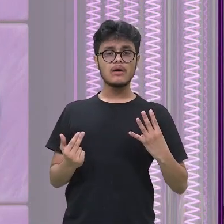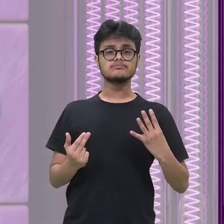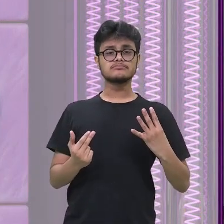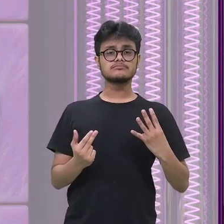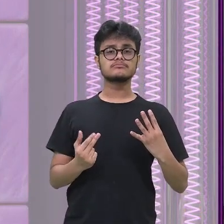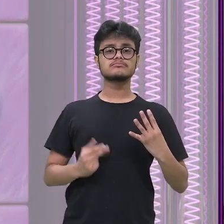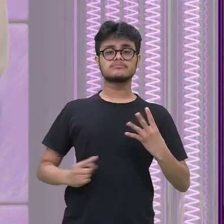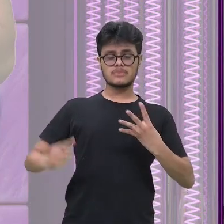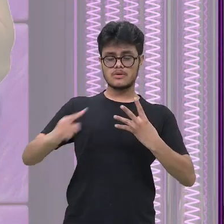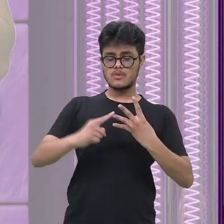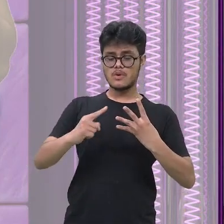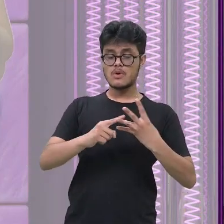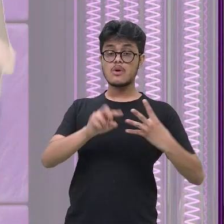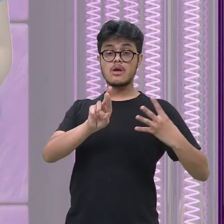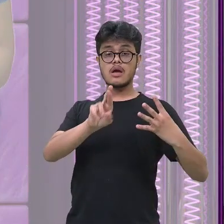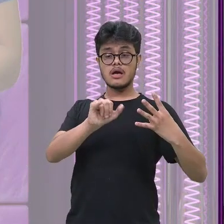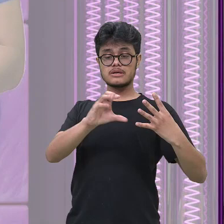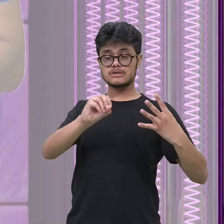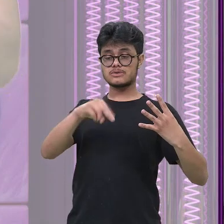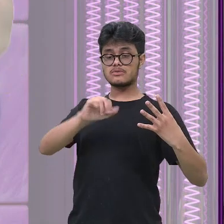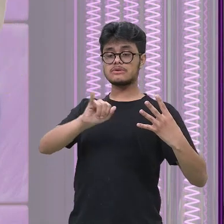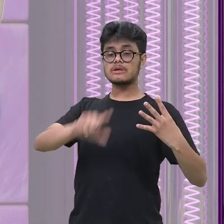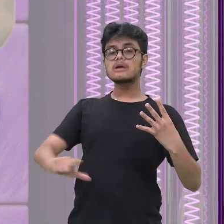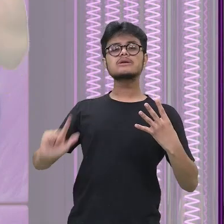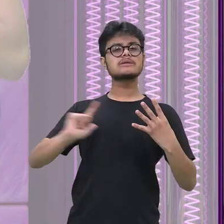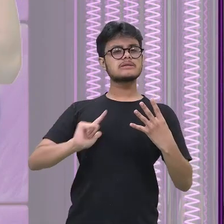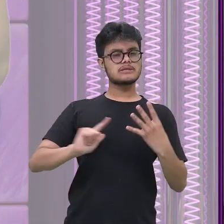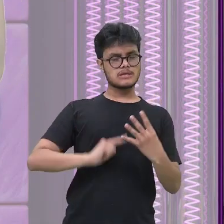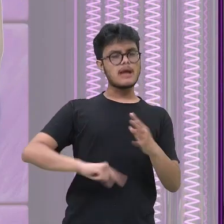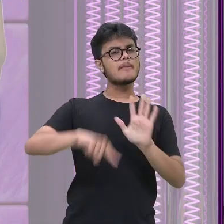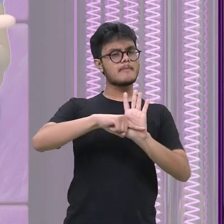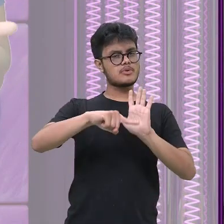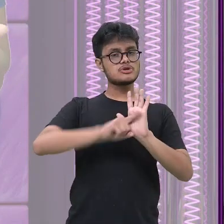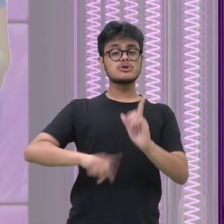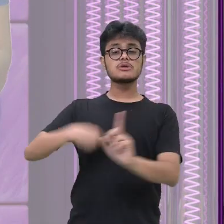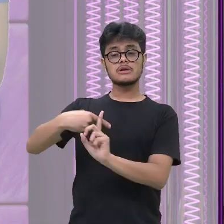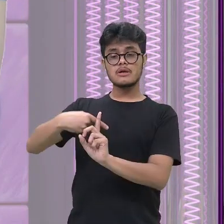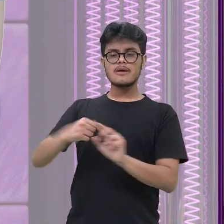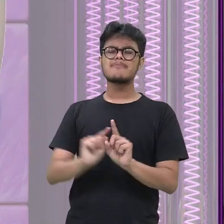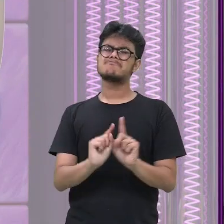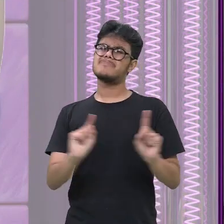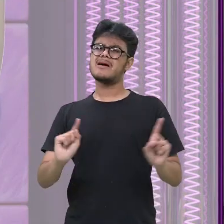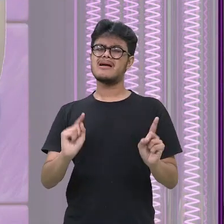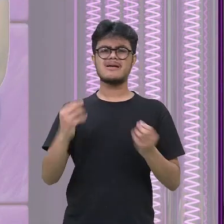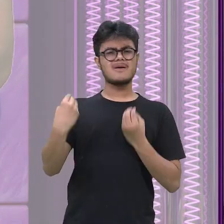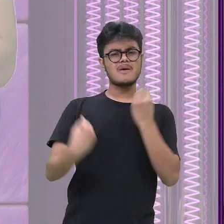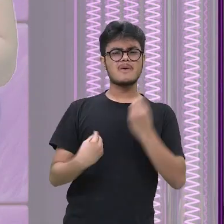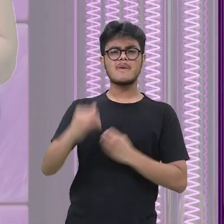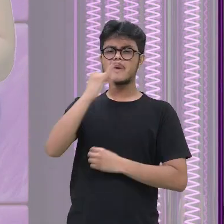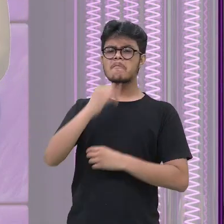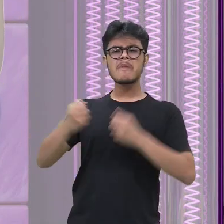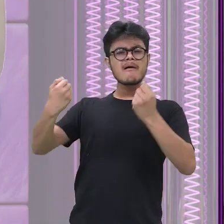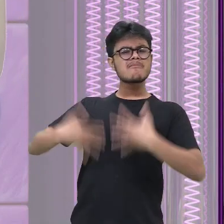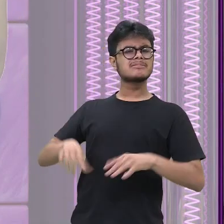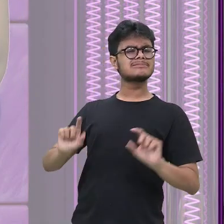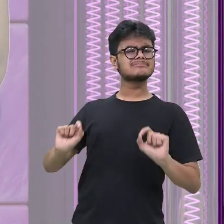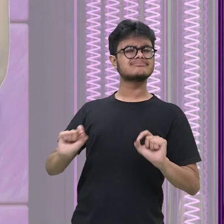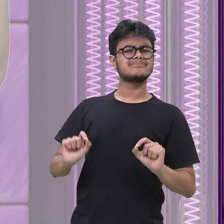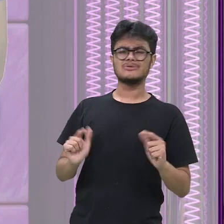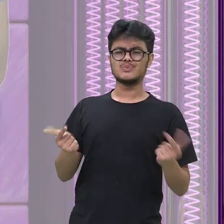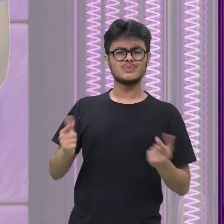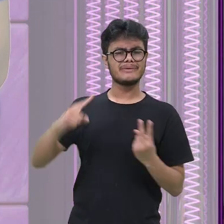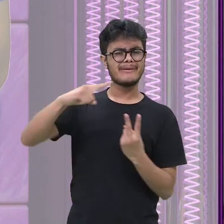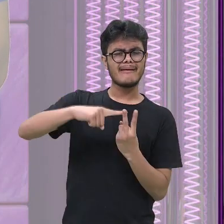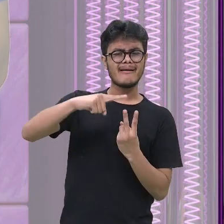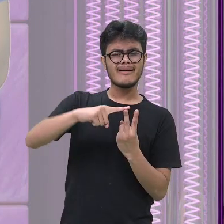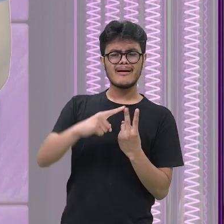vão ter os números positivos, vão ter os números negativos. Aí alguém pode estar pensando, mas professor, como é que você está falando isso? Não existe raiz